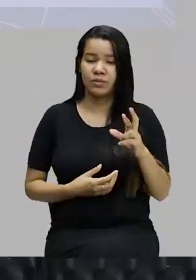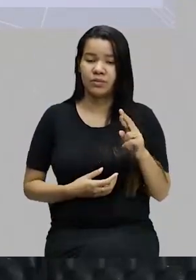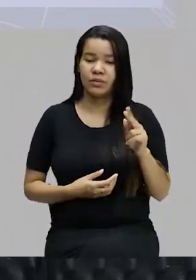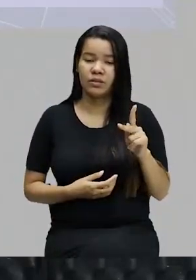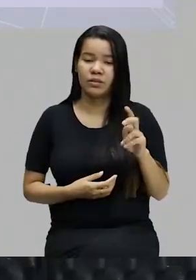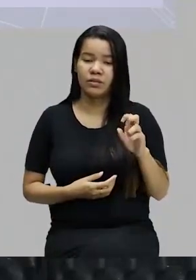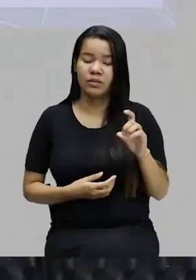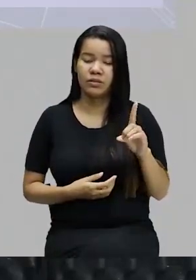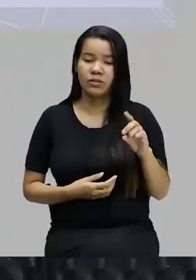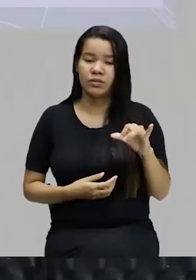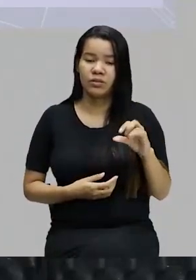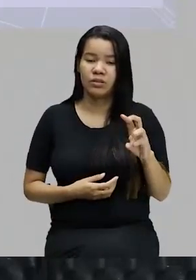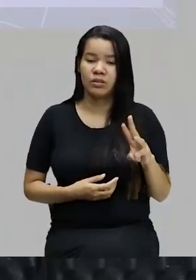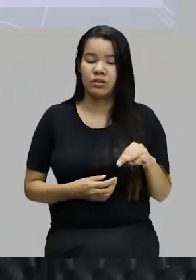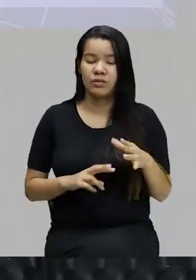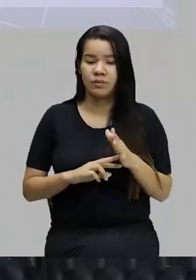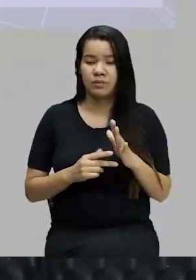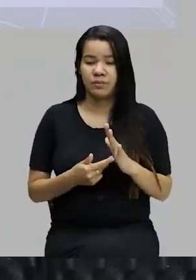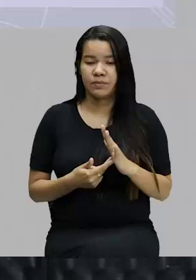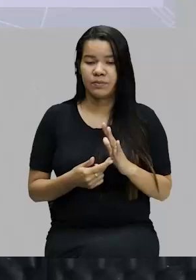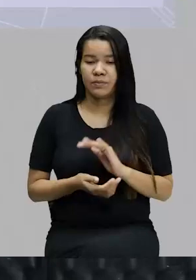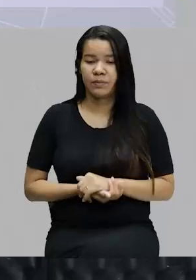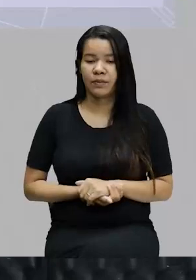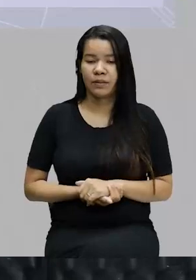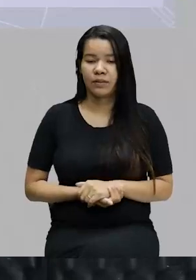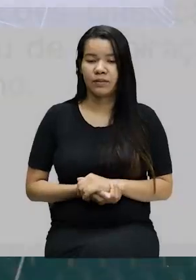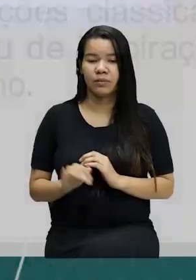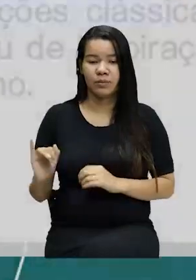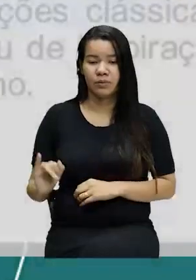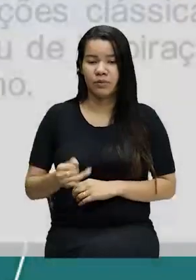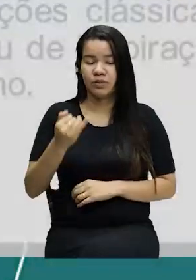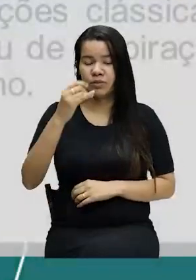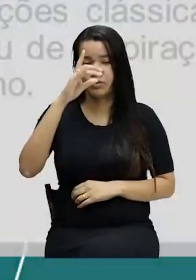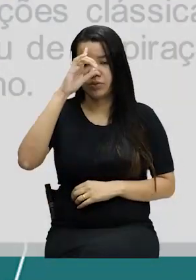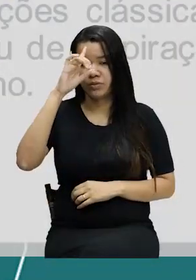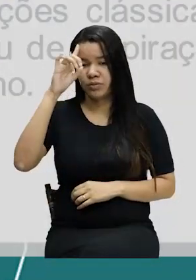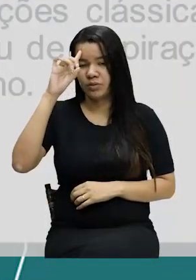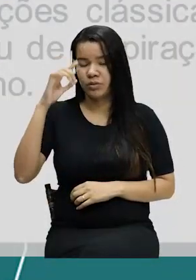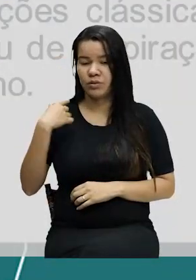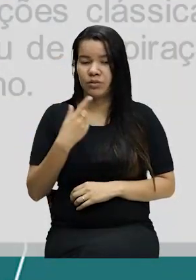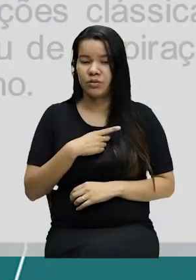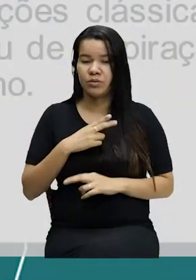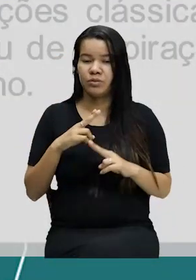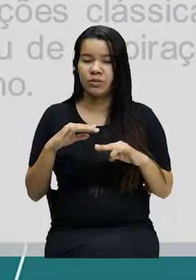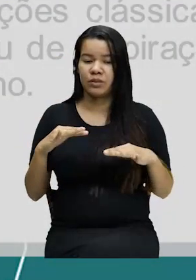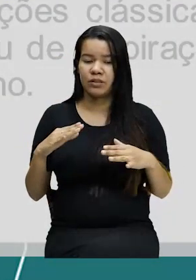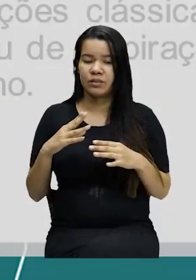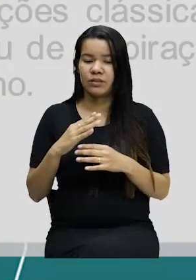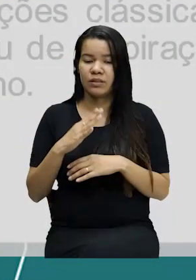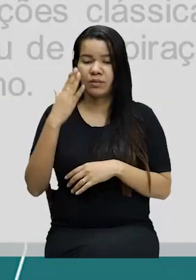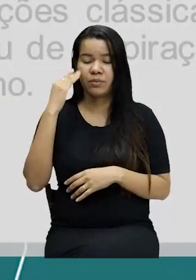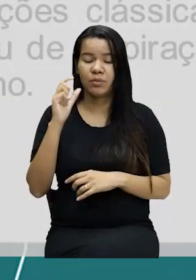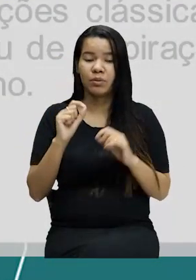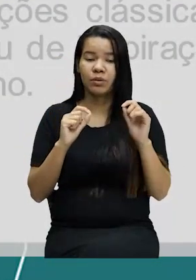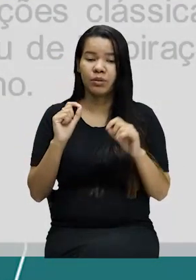né? Porque a gente nunca sabe o que pode acontecer. Continuando as características do arcadismo,